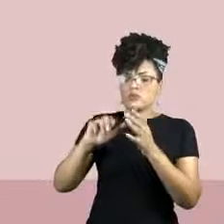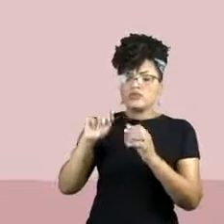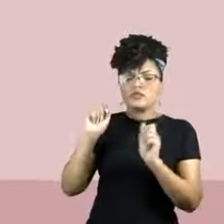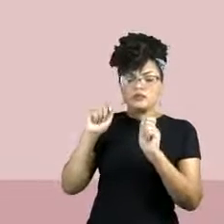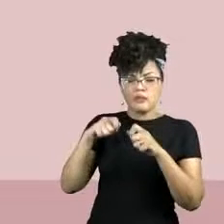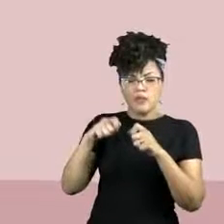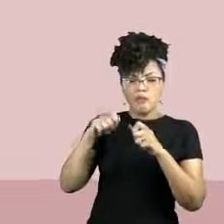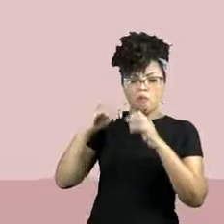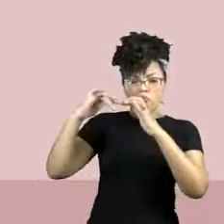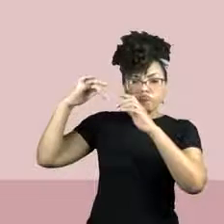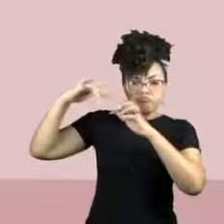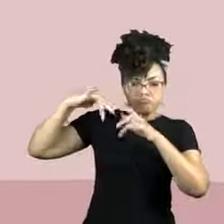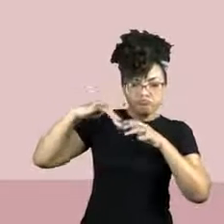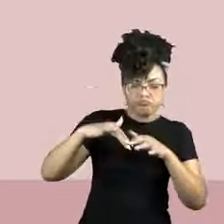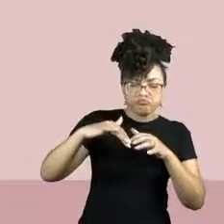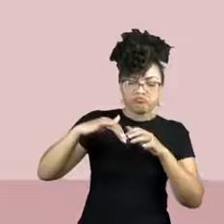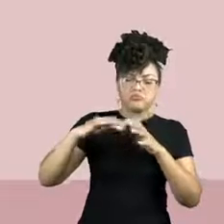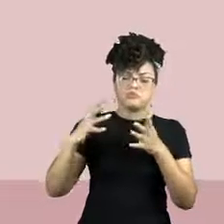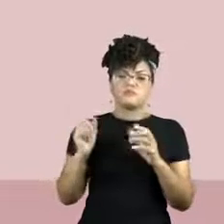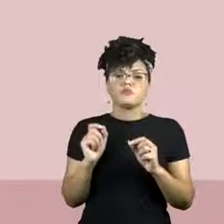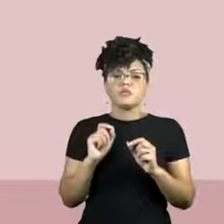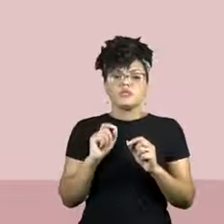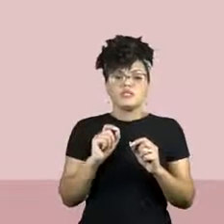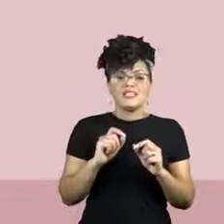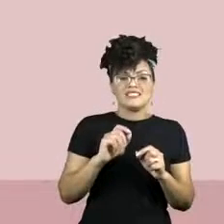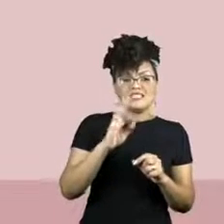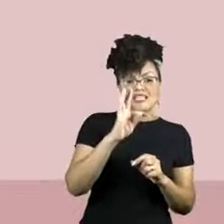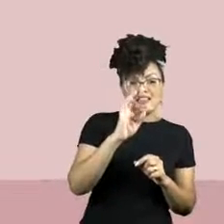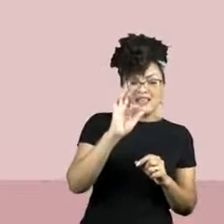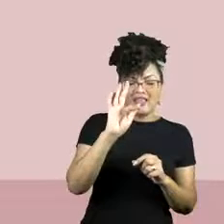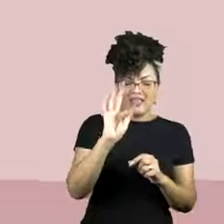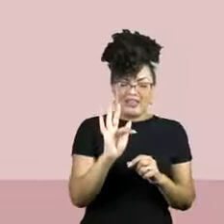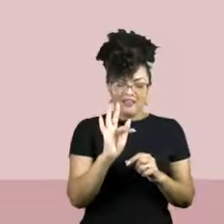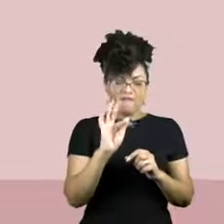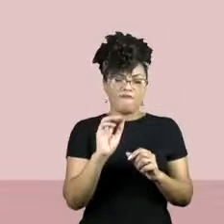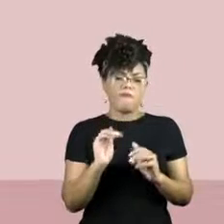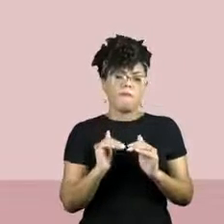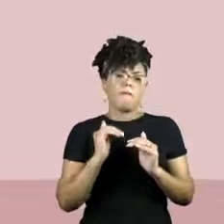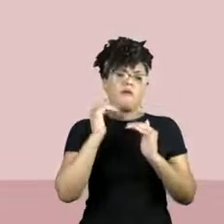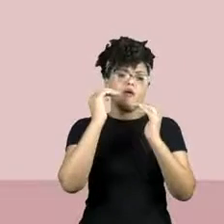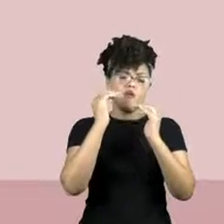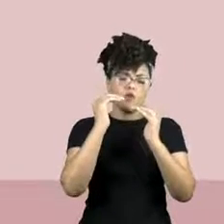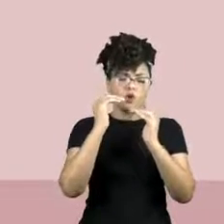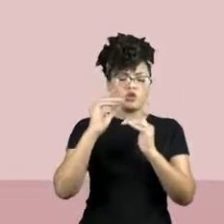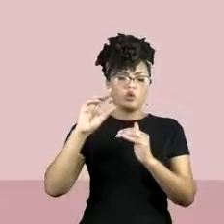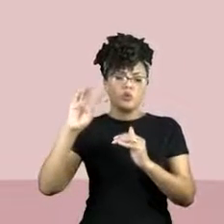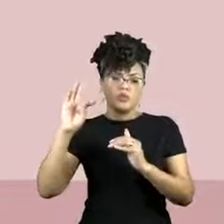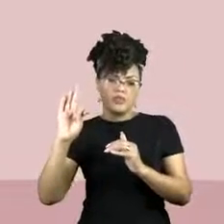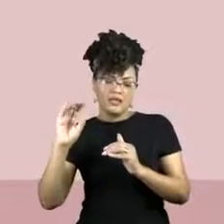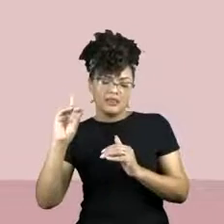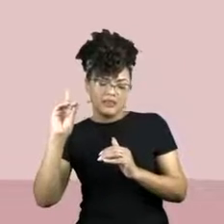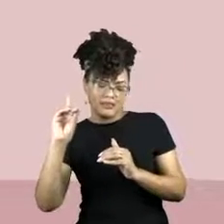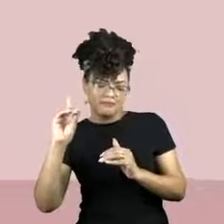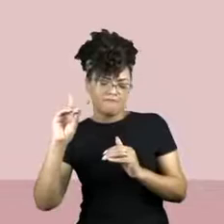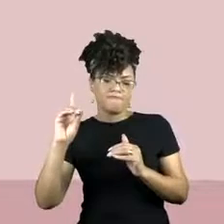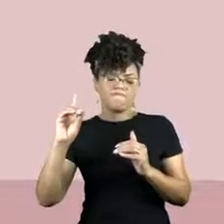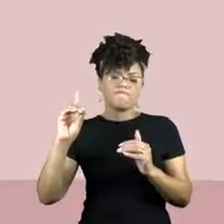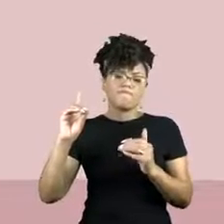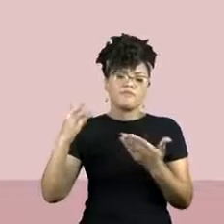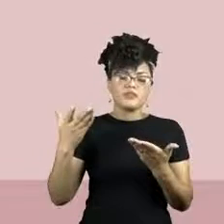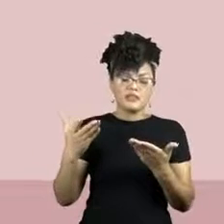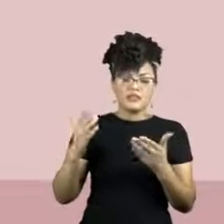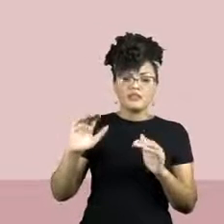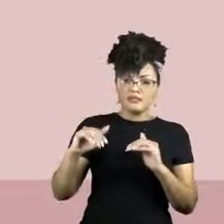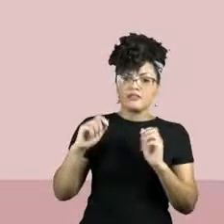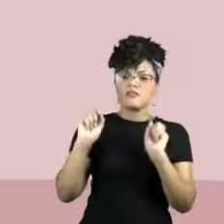TD, ou seja, se TF for maior do que TD, vamos pegar aqui, é um tal, né, vamos chamar de T, ou seja, isso aqui vai ser um FS maior do que